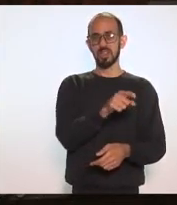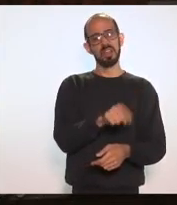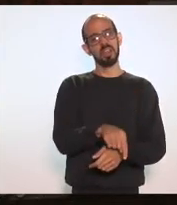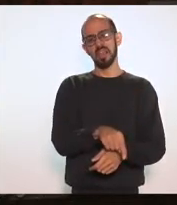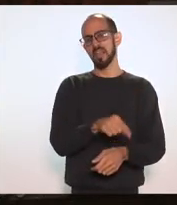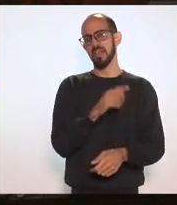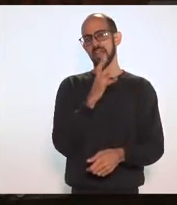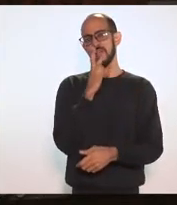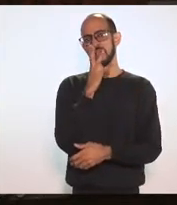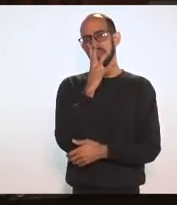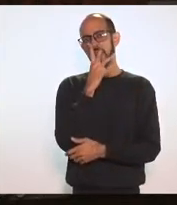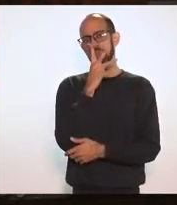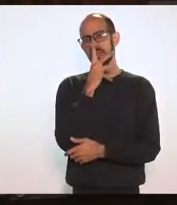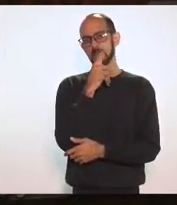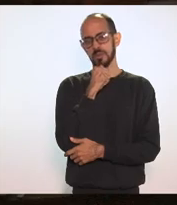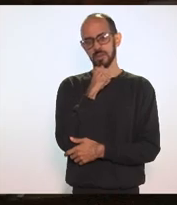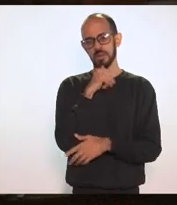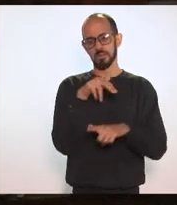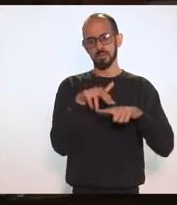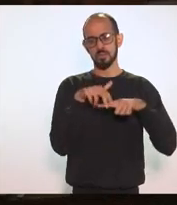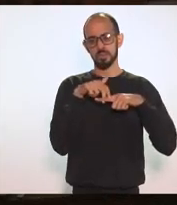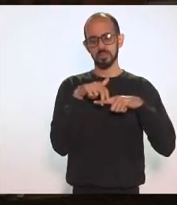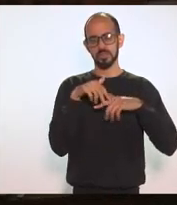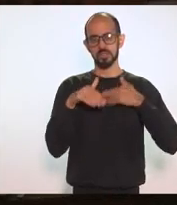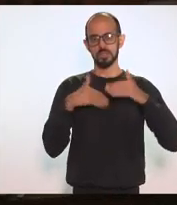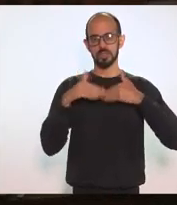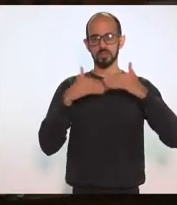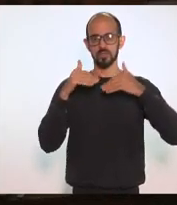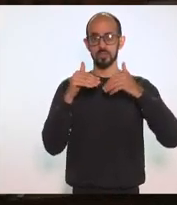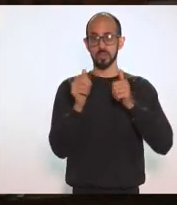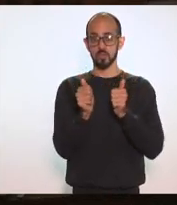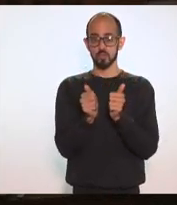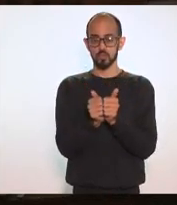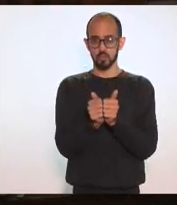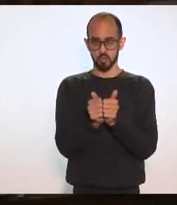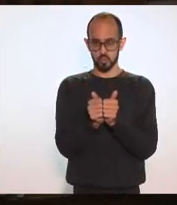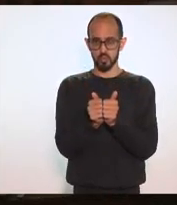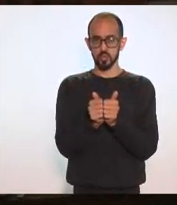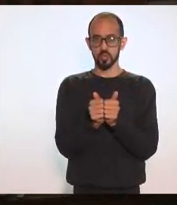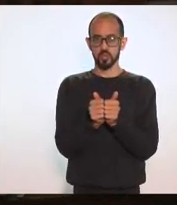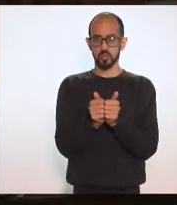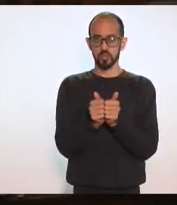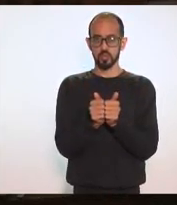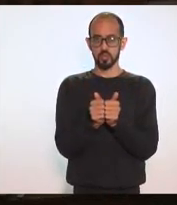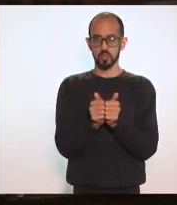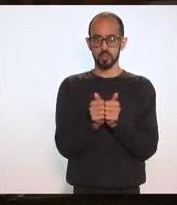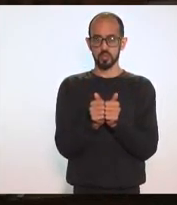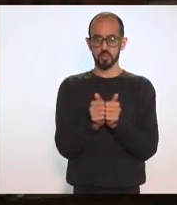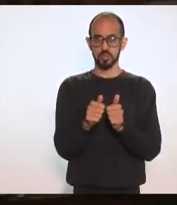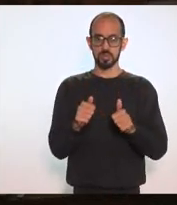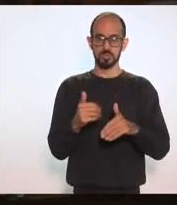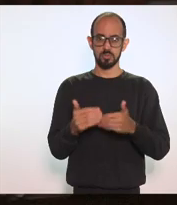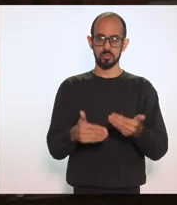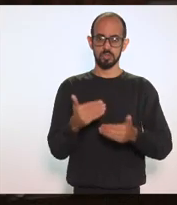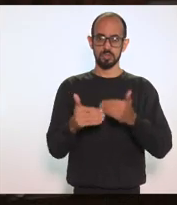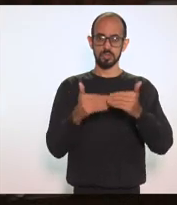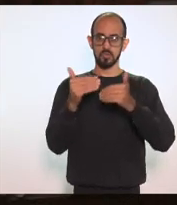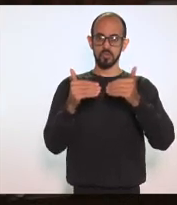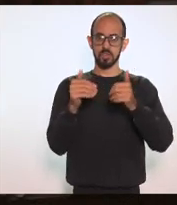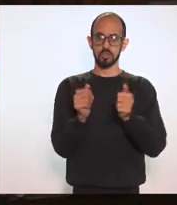muito lenta. Por isso nós estamos envolvendo também, eu não falei aqui agora, mas aproveito para citar, nós estamos envolvendo também a